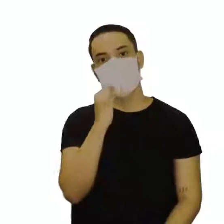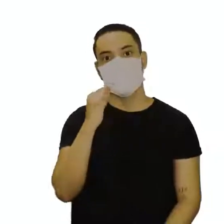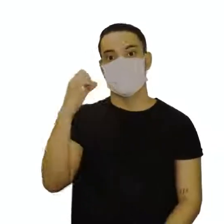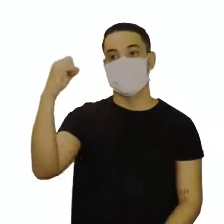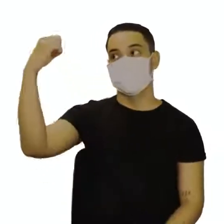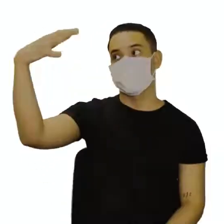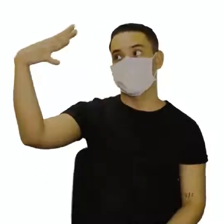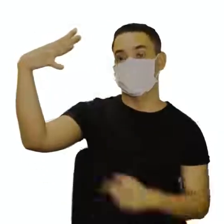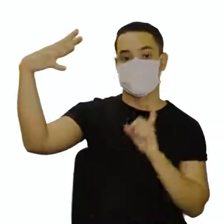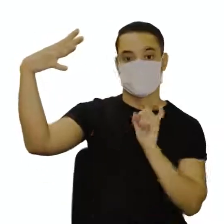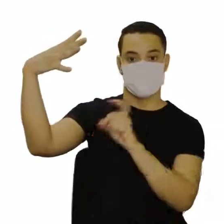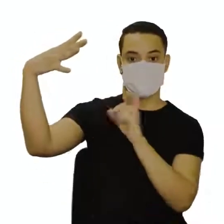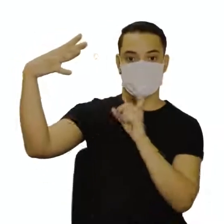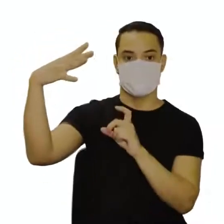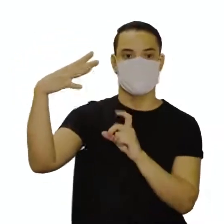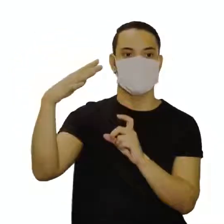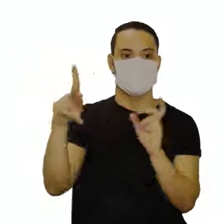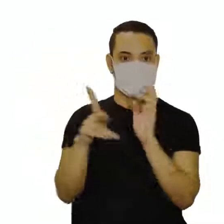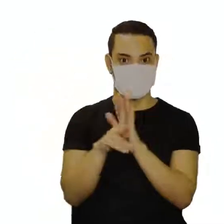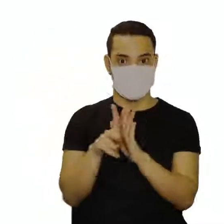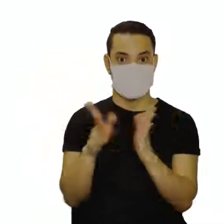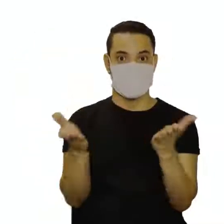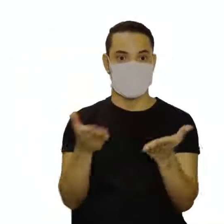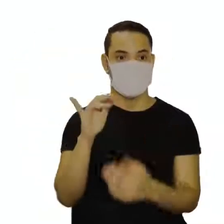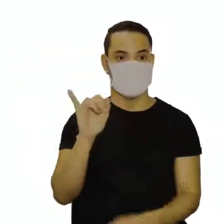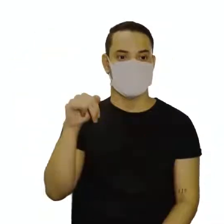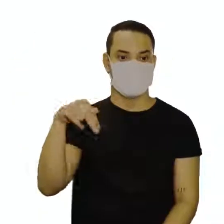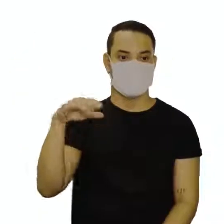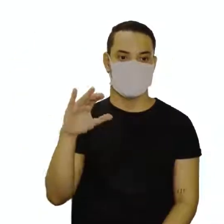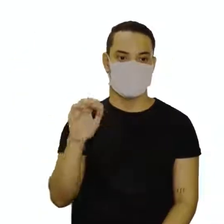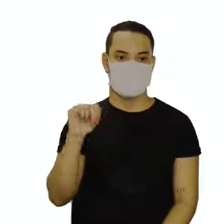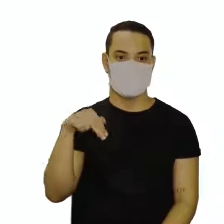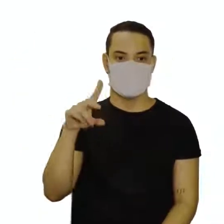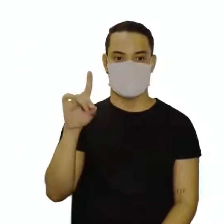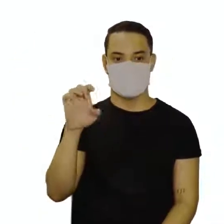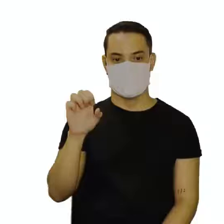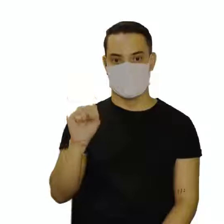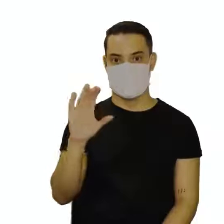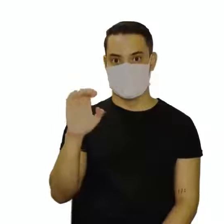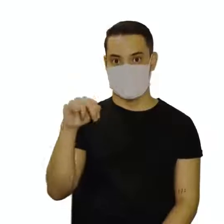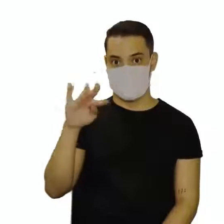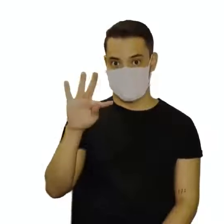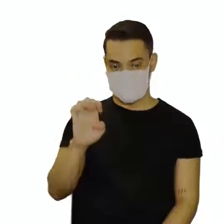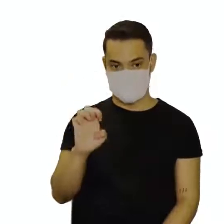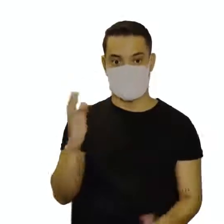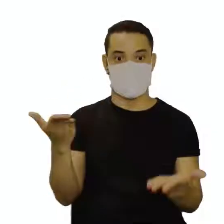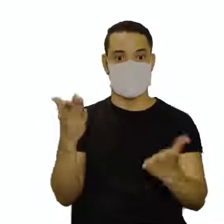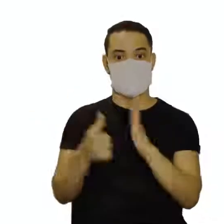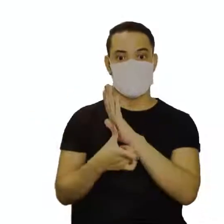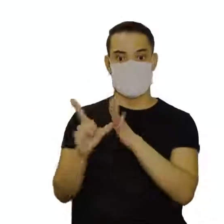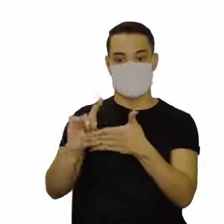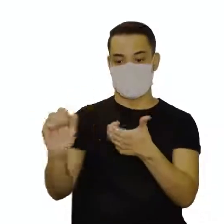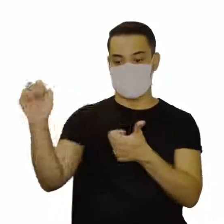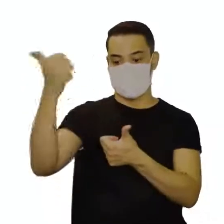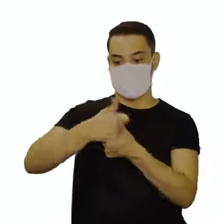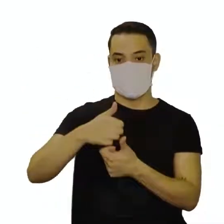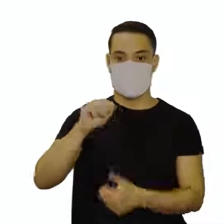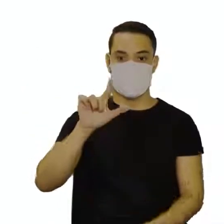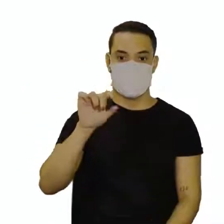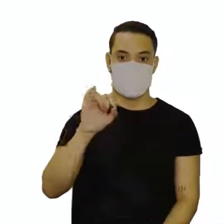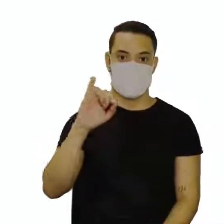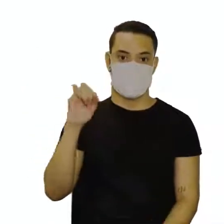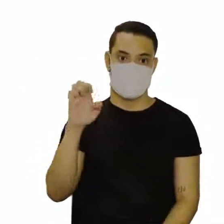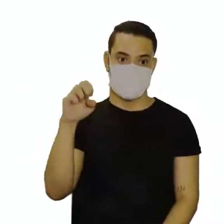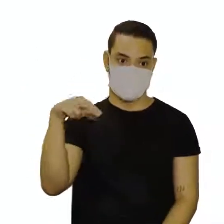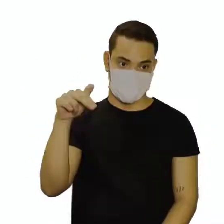lâmpada incandescente, né, que agora no caso não tem mais incandescente, são as halógenas, né? Ainda é uma